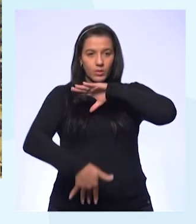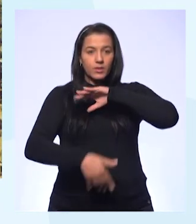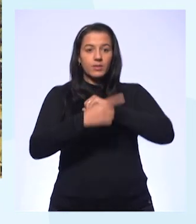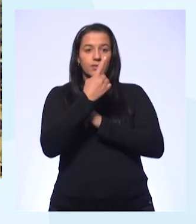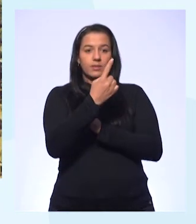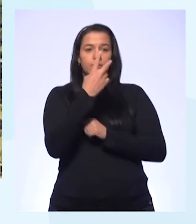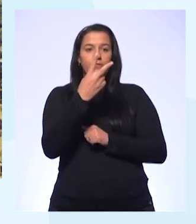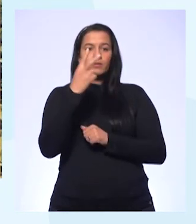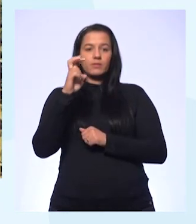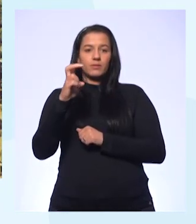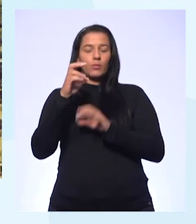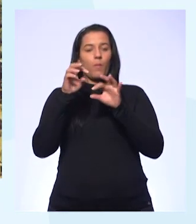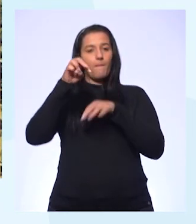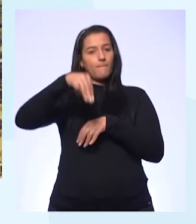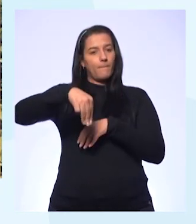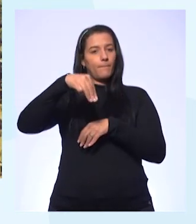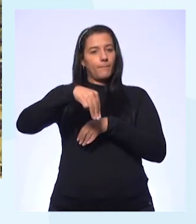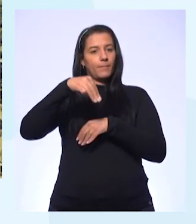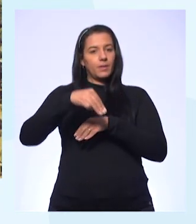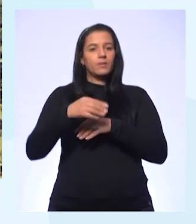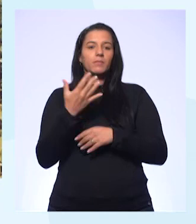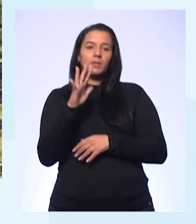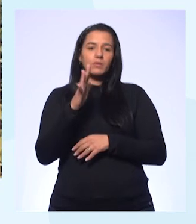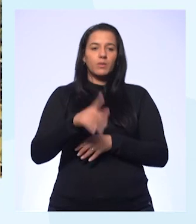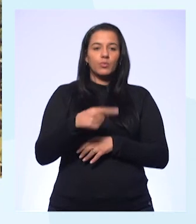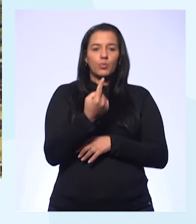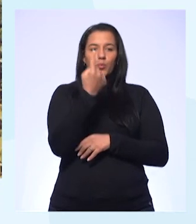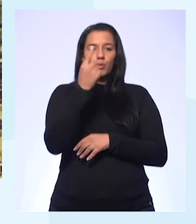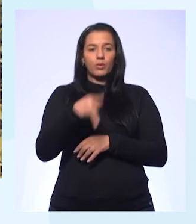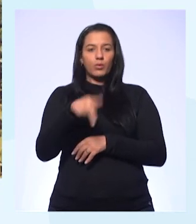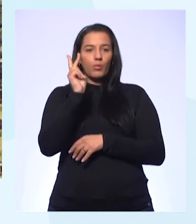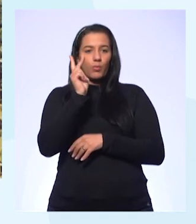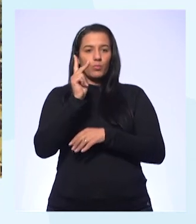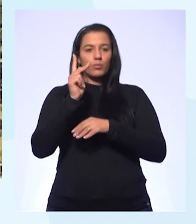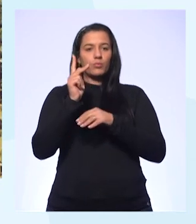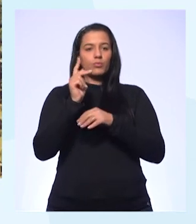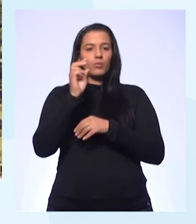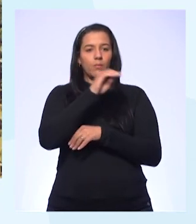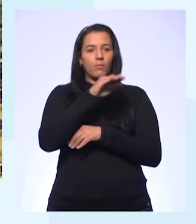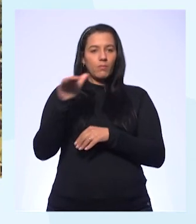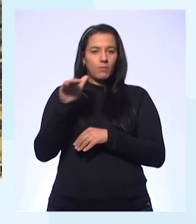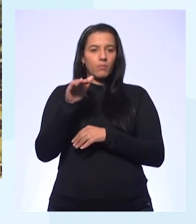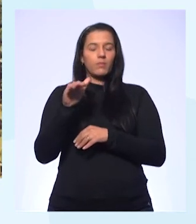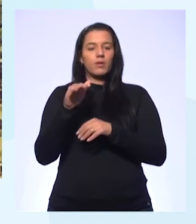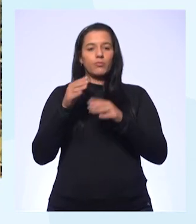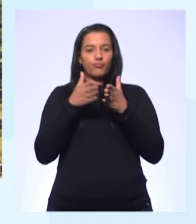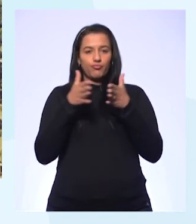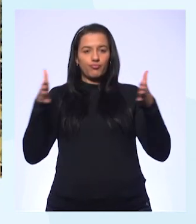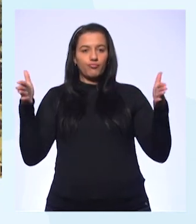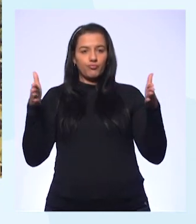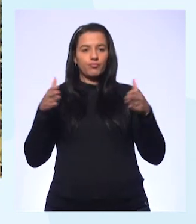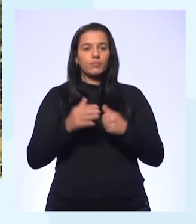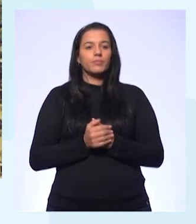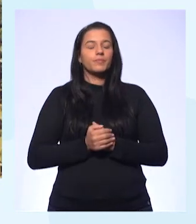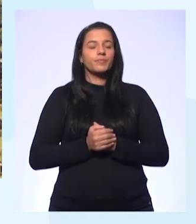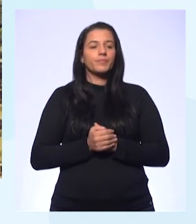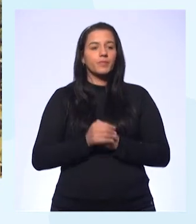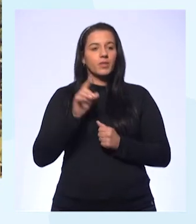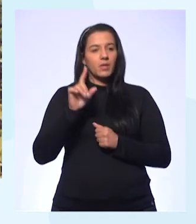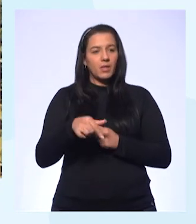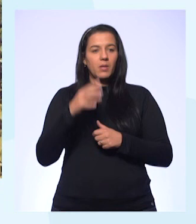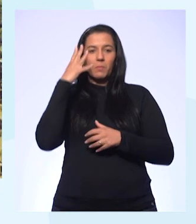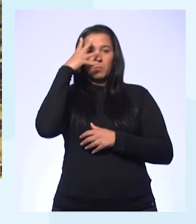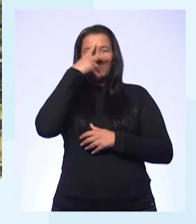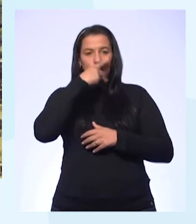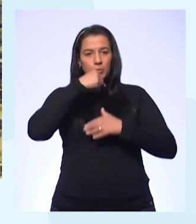125 metros, tá? E mais ou menos 1,5 km de largura, o que proporciona uma força exuberante aí no seu término